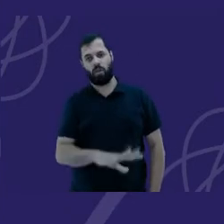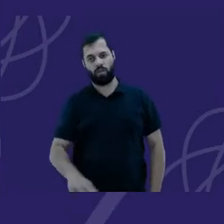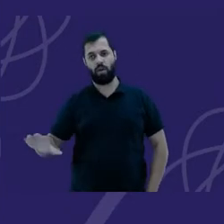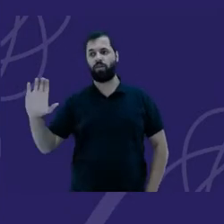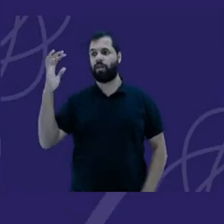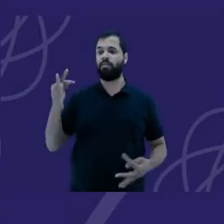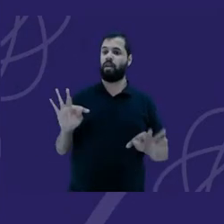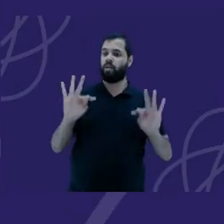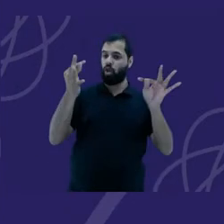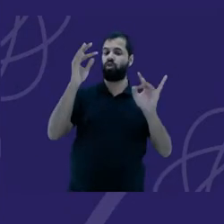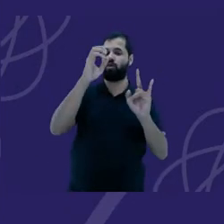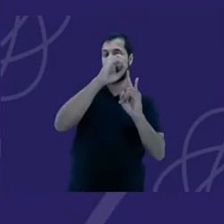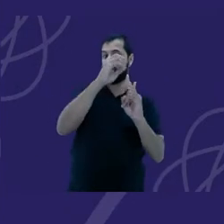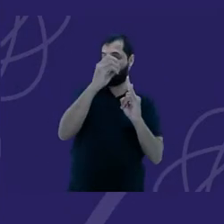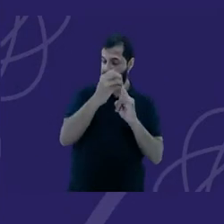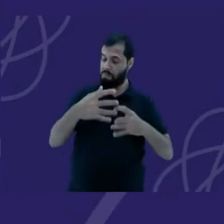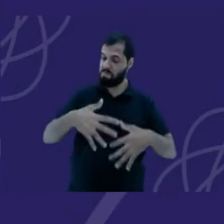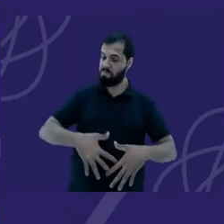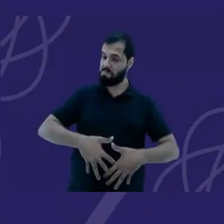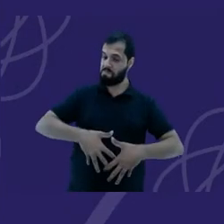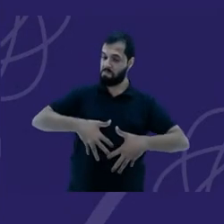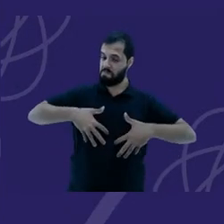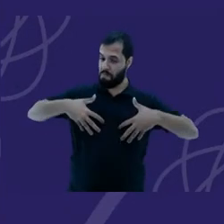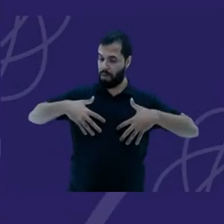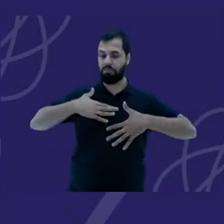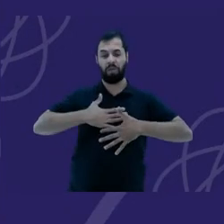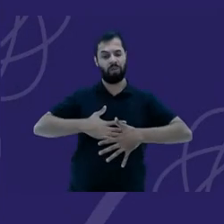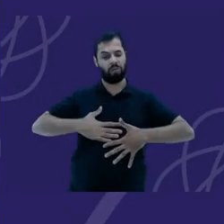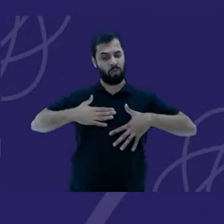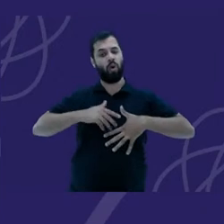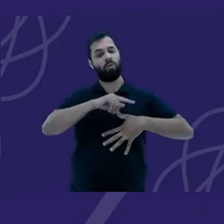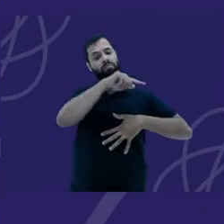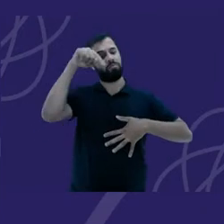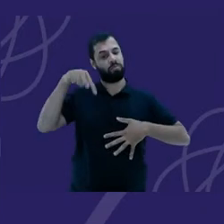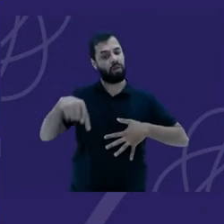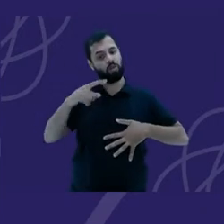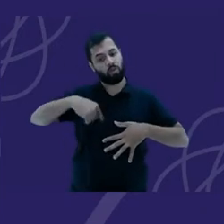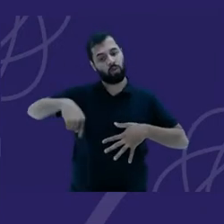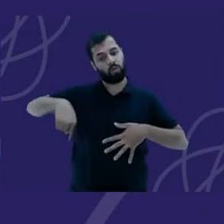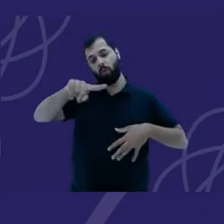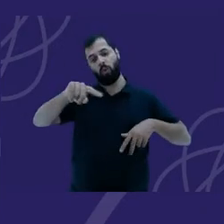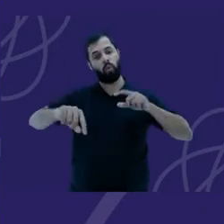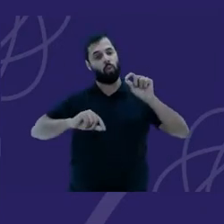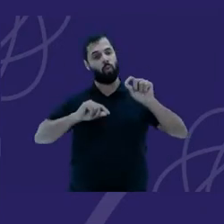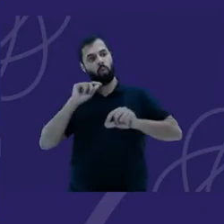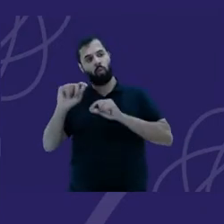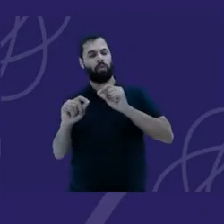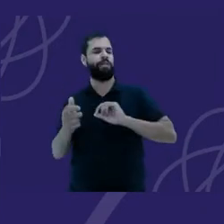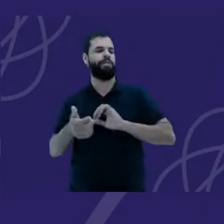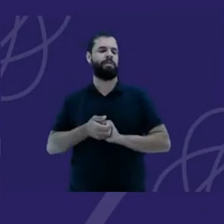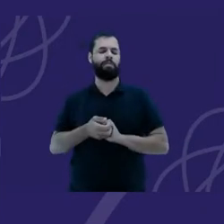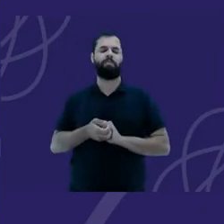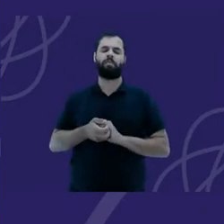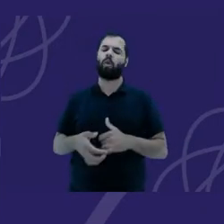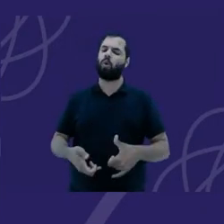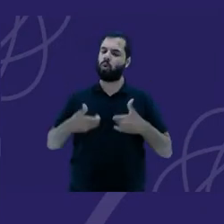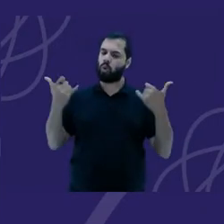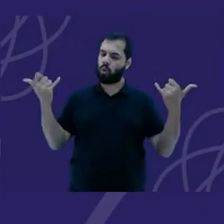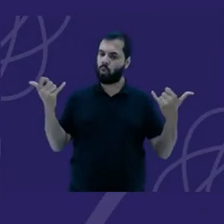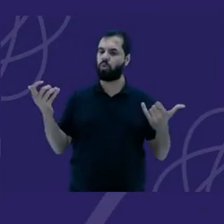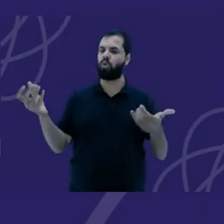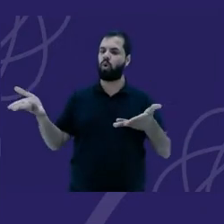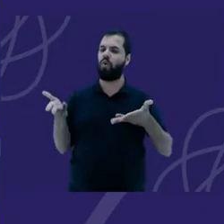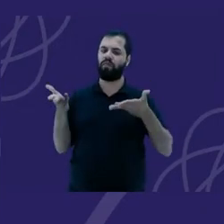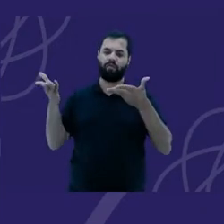da Fiocruz, né? A gente tem assim, tivemos essa honra de ter sido